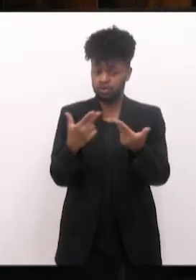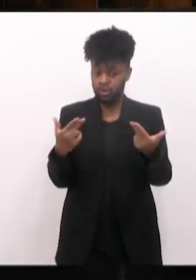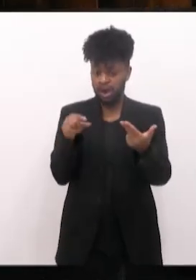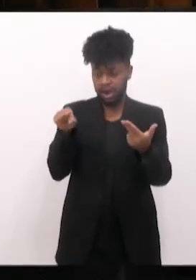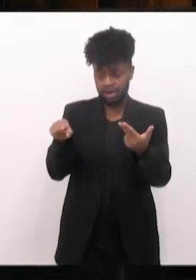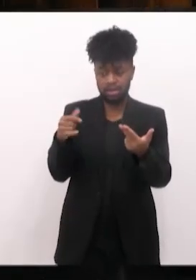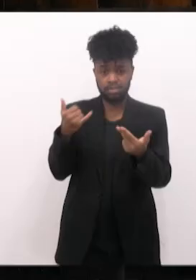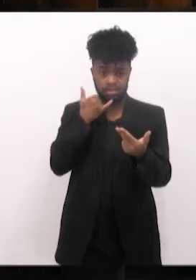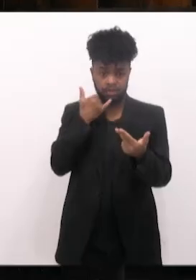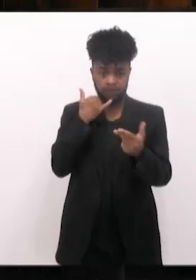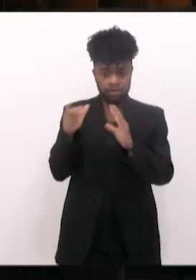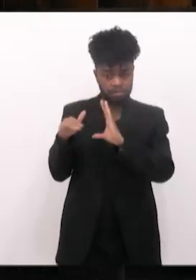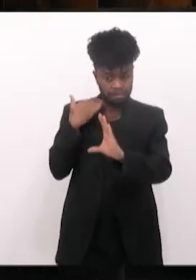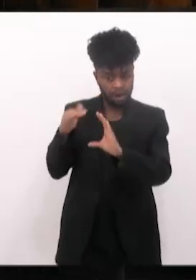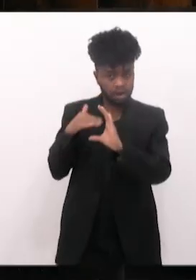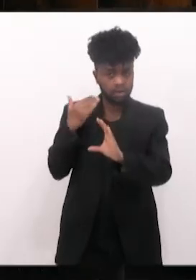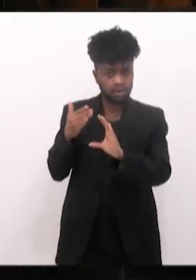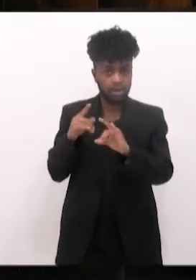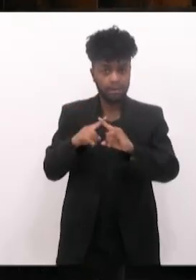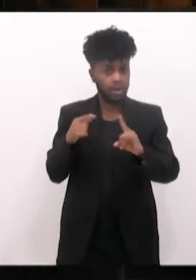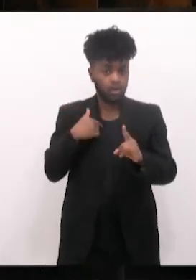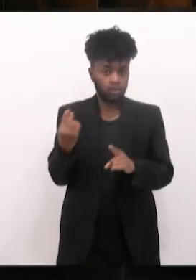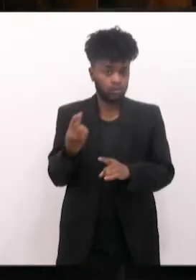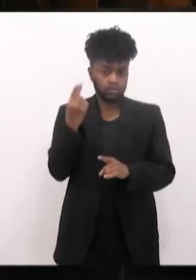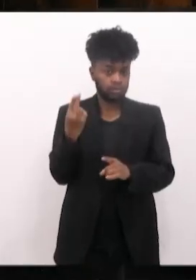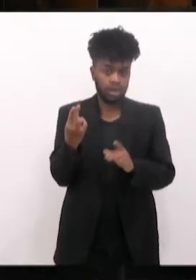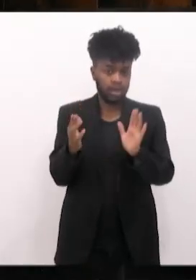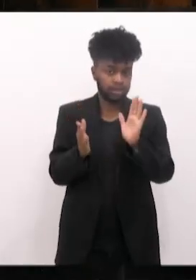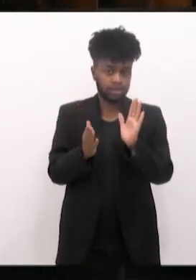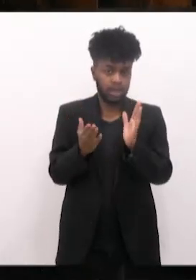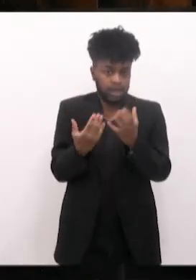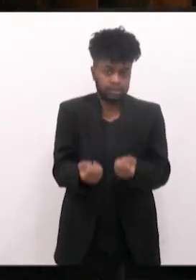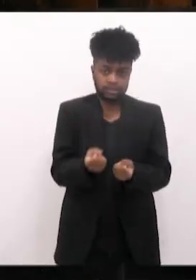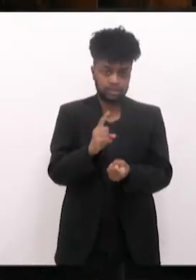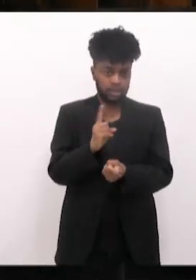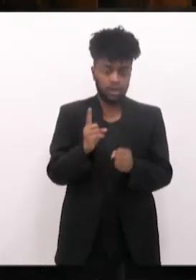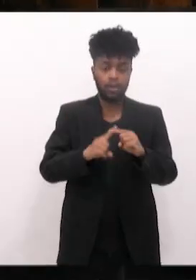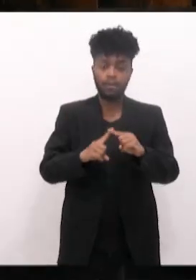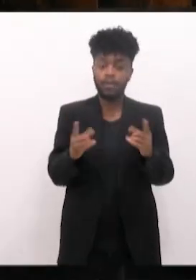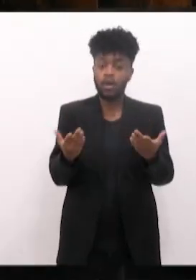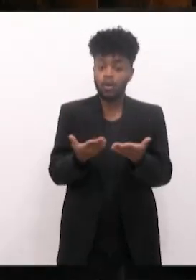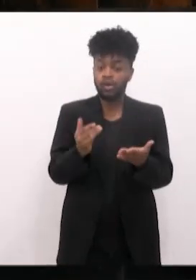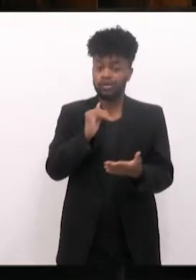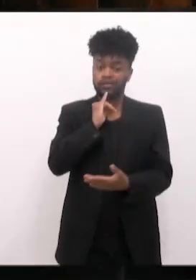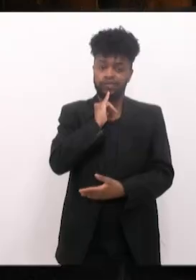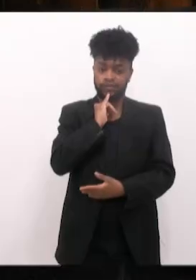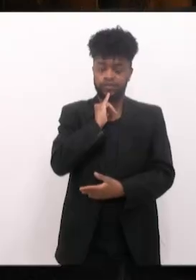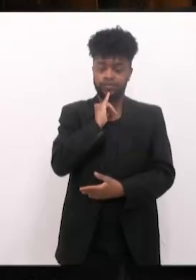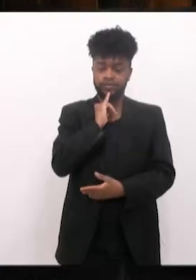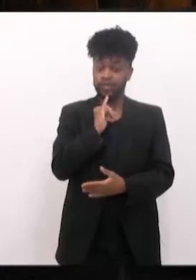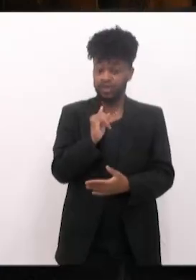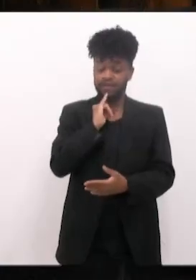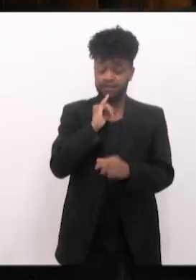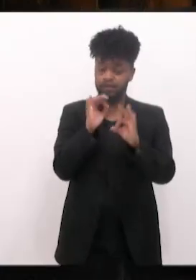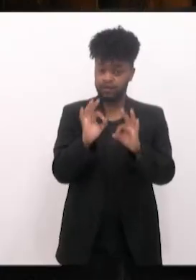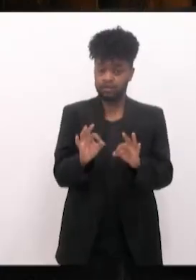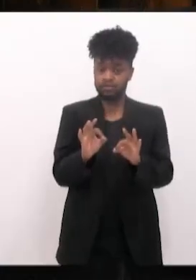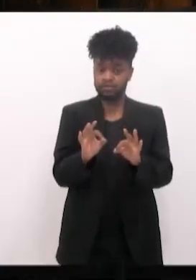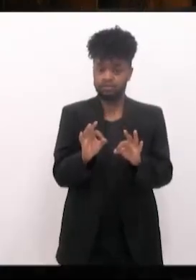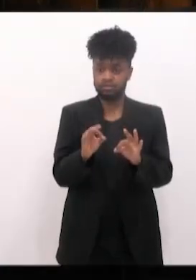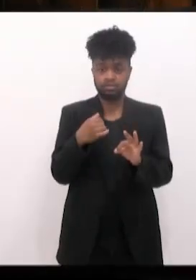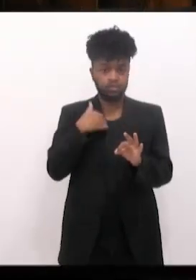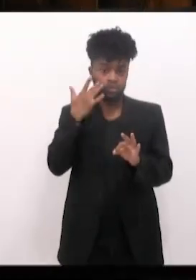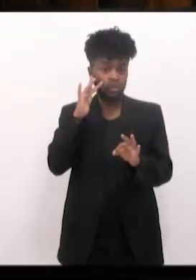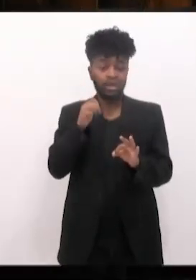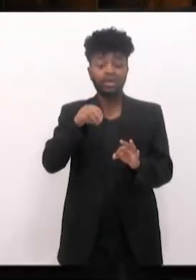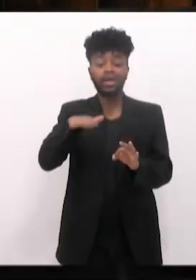meu telefone, e eu não admito isso. E hoje, infelizmente, presidente, infelizmente, eu não sei